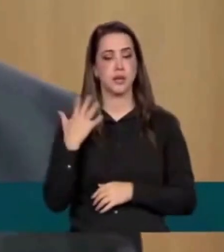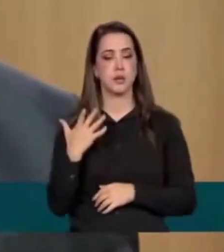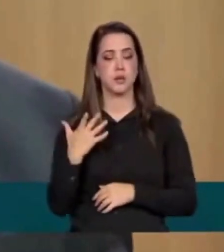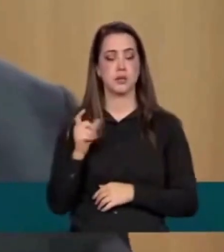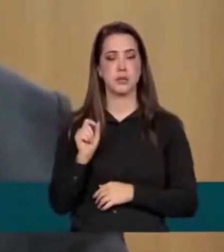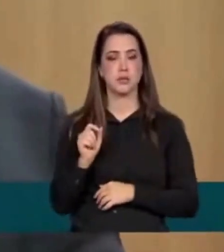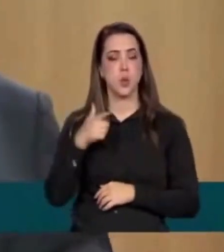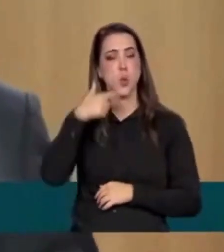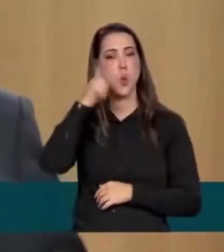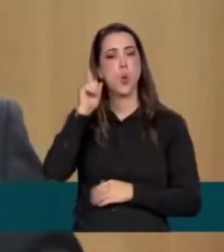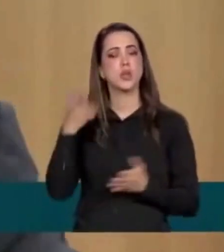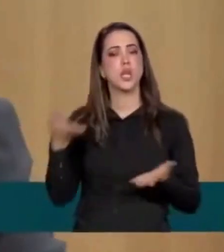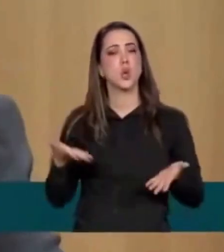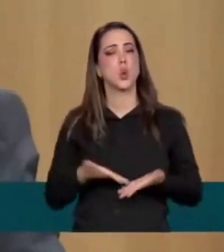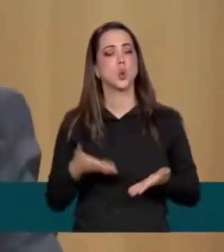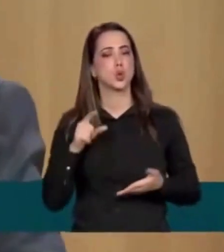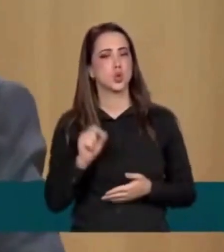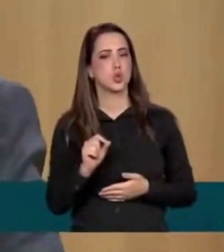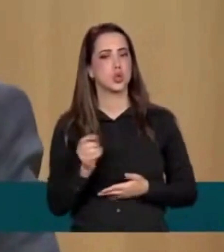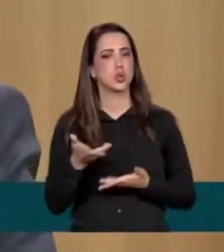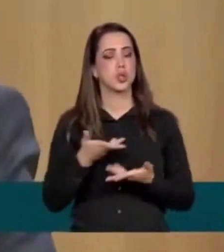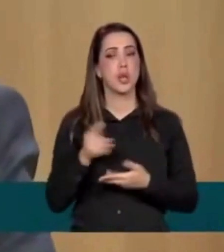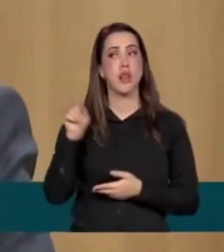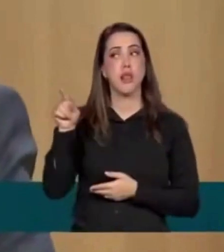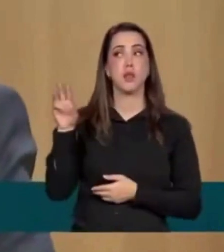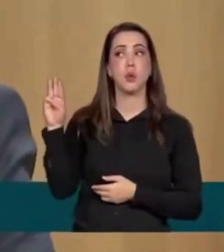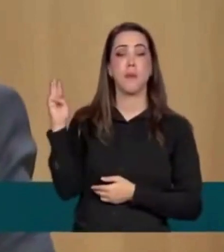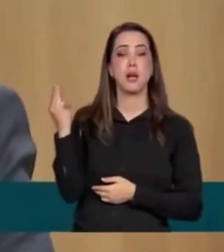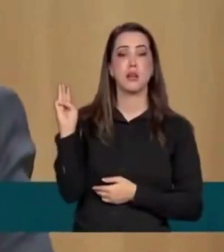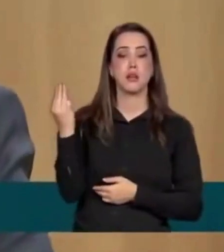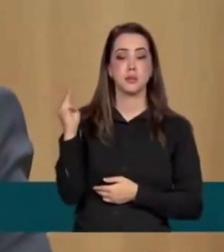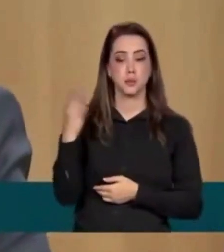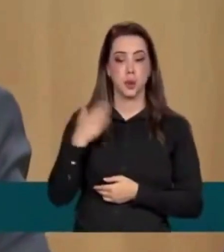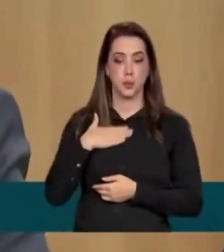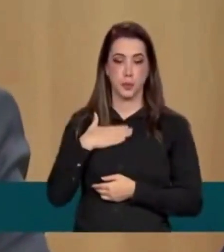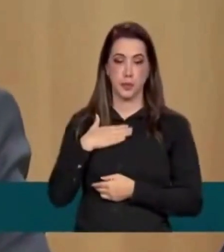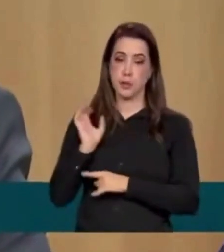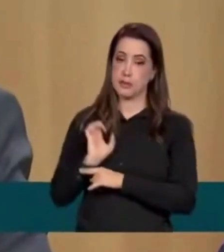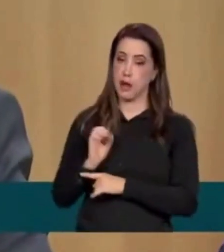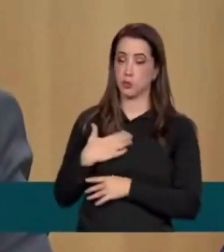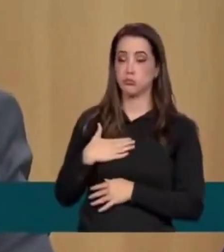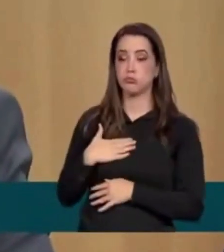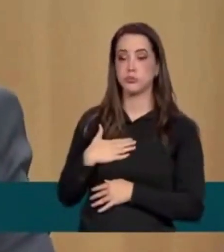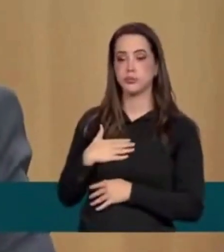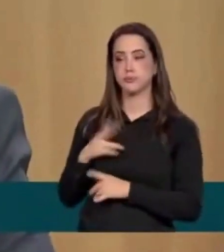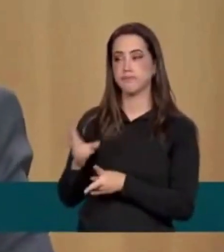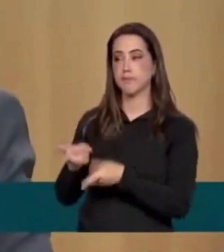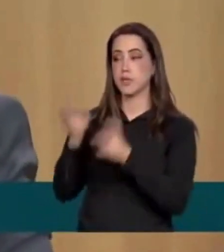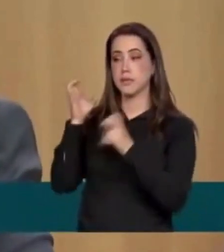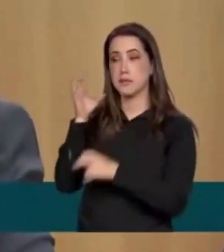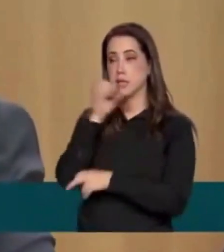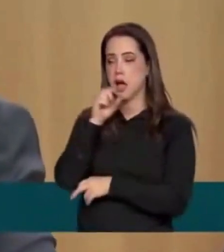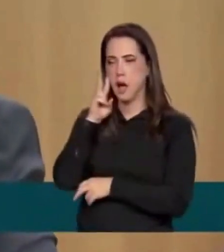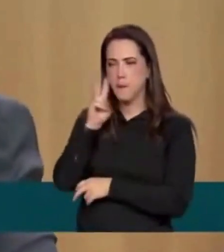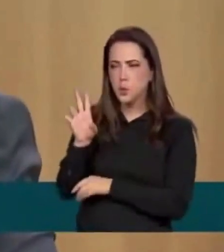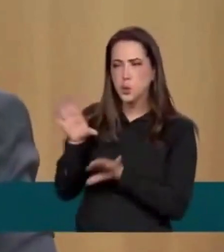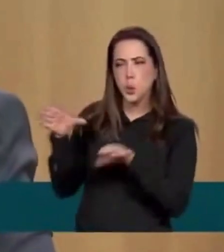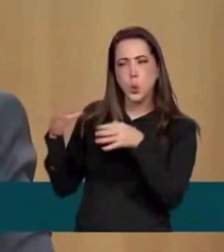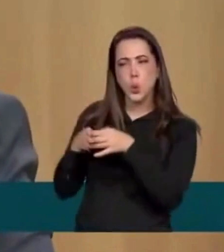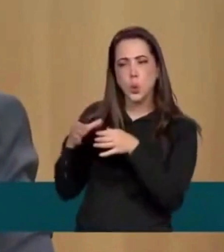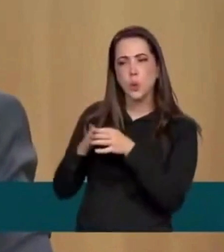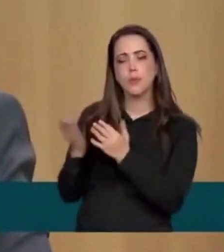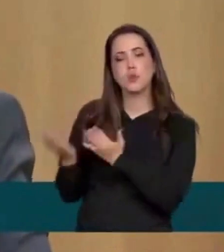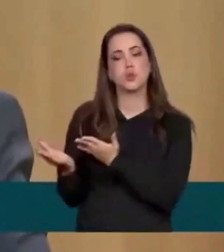aconteceu ontem e hoje envolvendo o Maranhão, meu estado. Foi identificado que havia um grupo